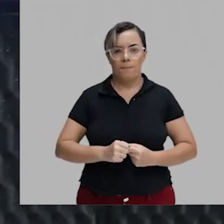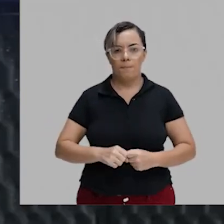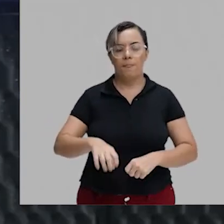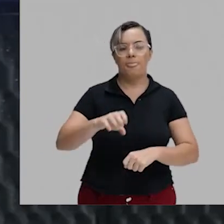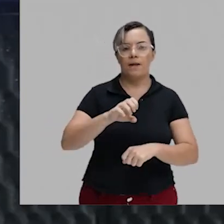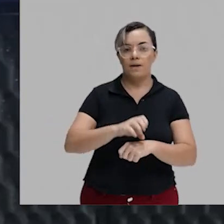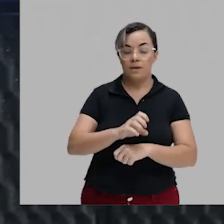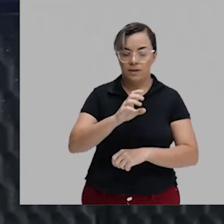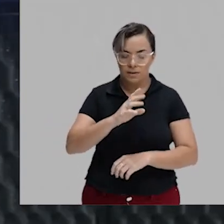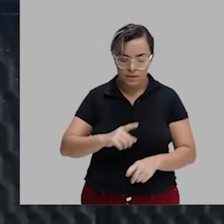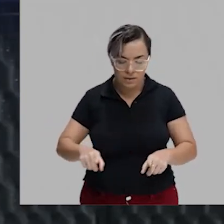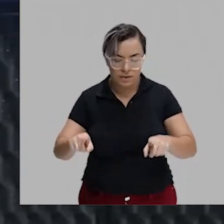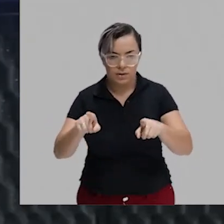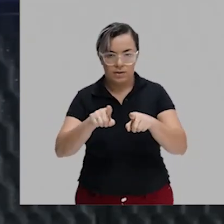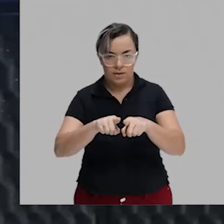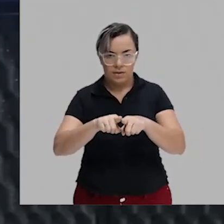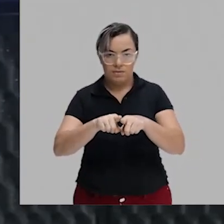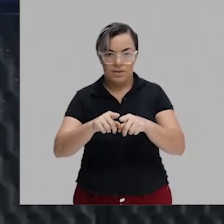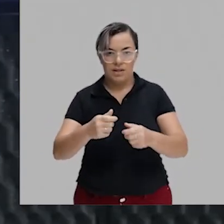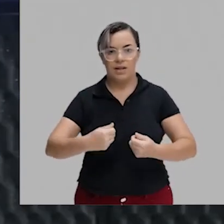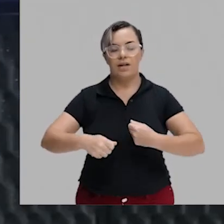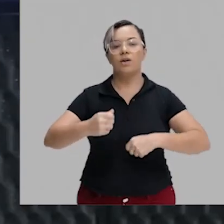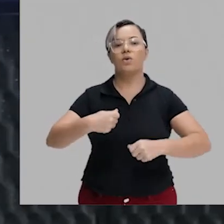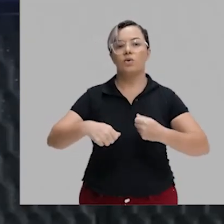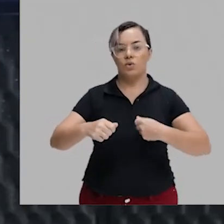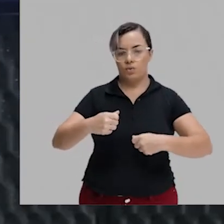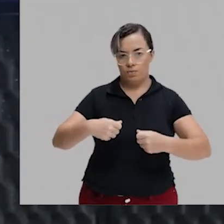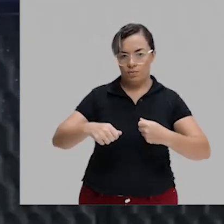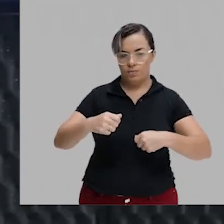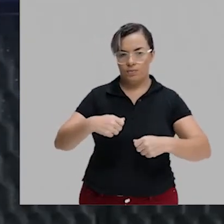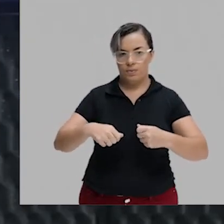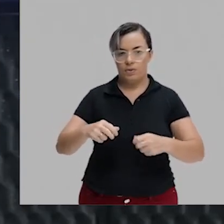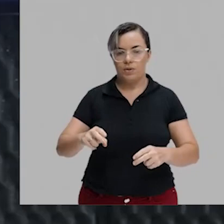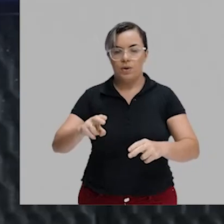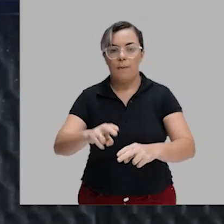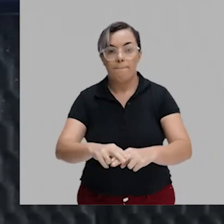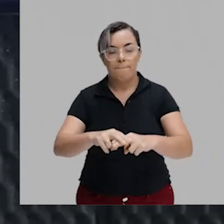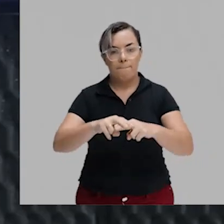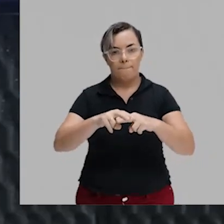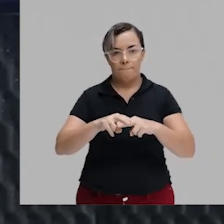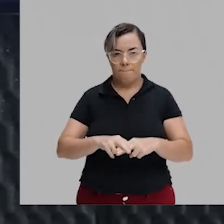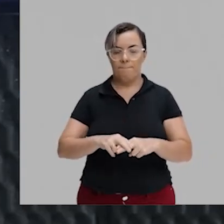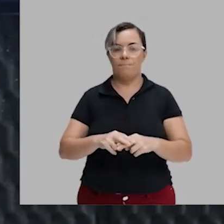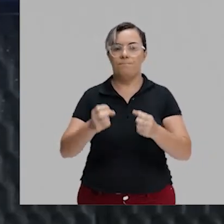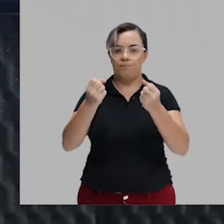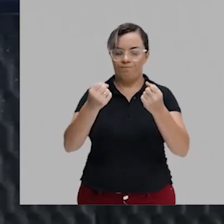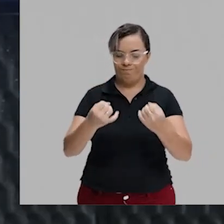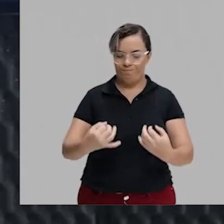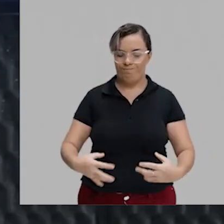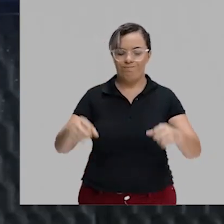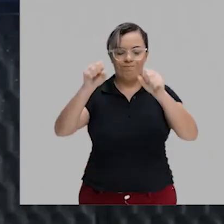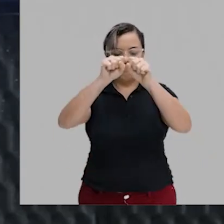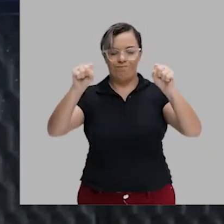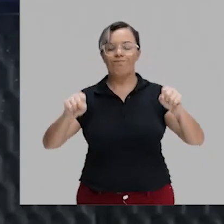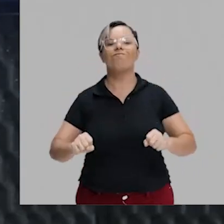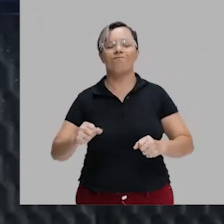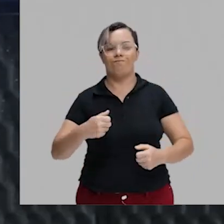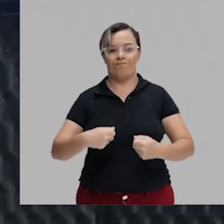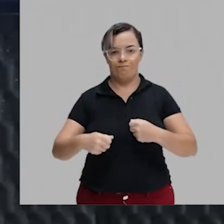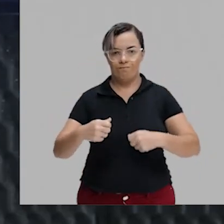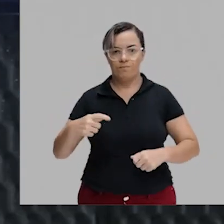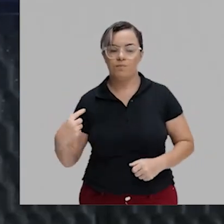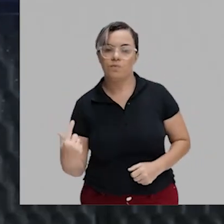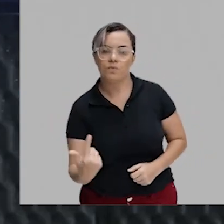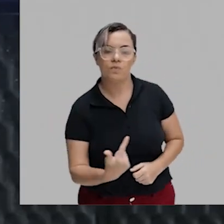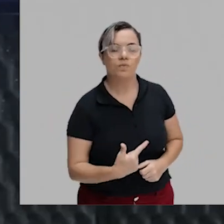centralizar também as questões econômicas. Por isso que quando nós falamos em mercantilismo, nós